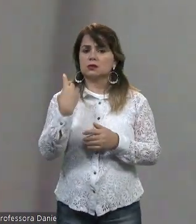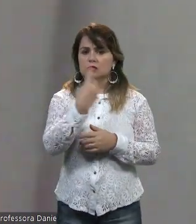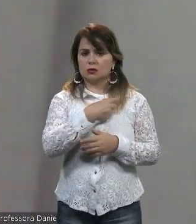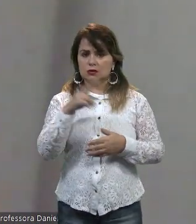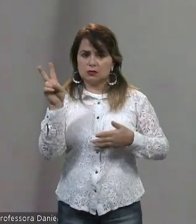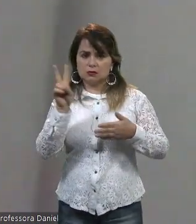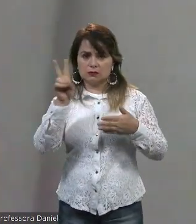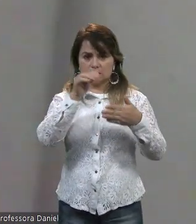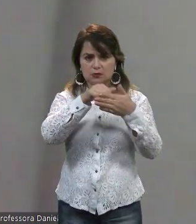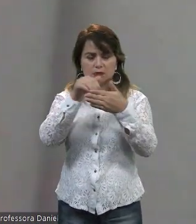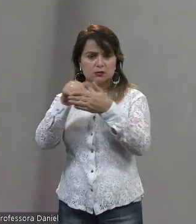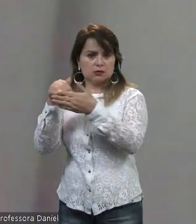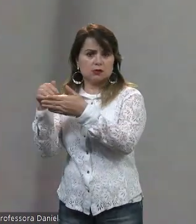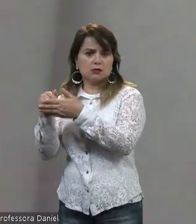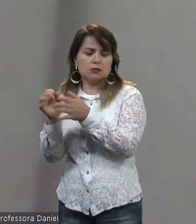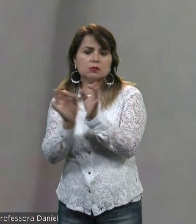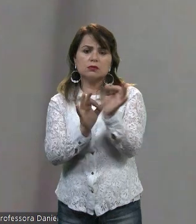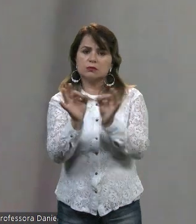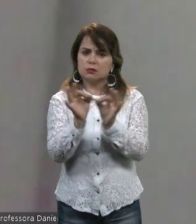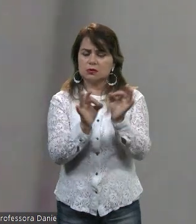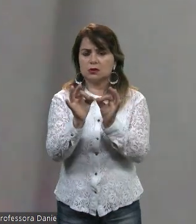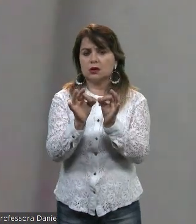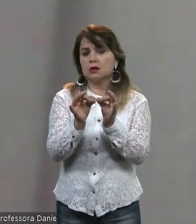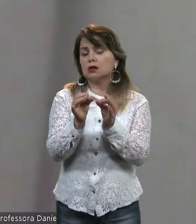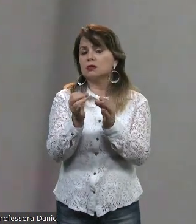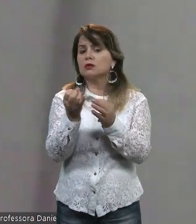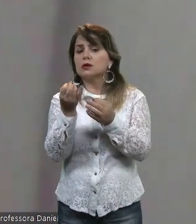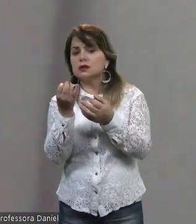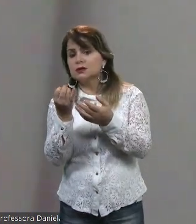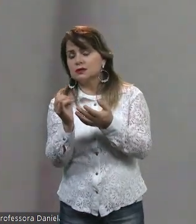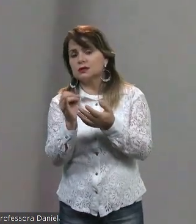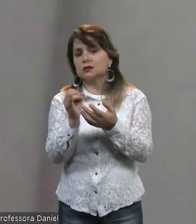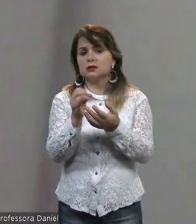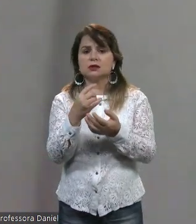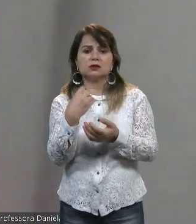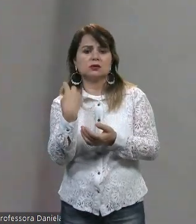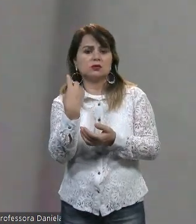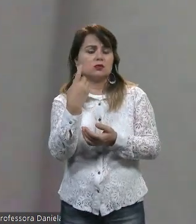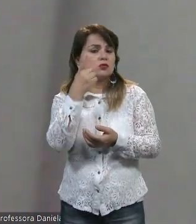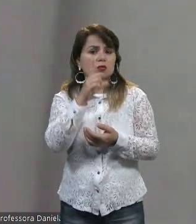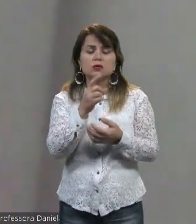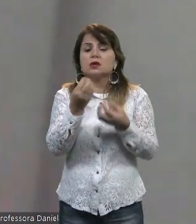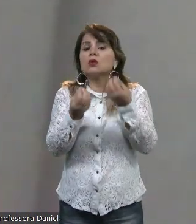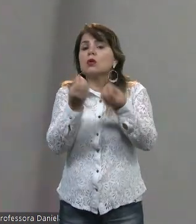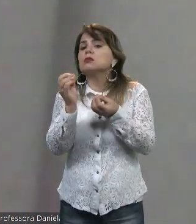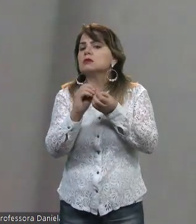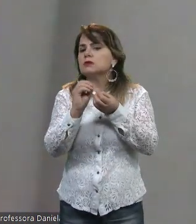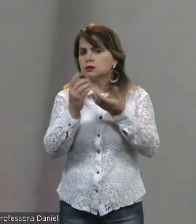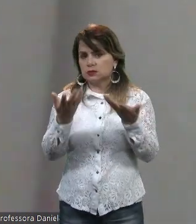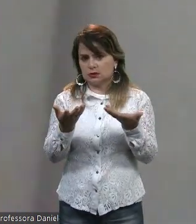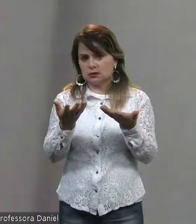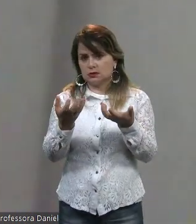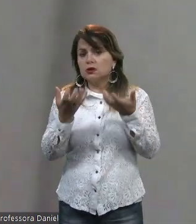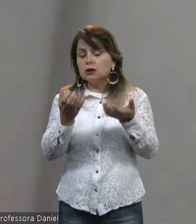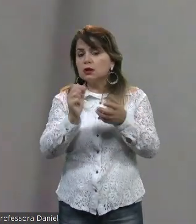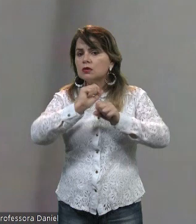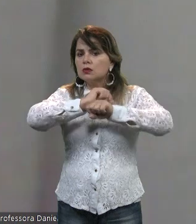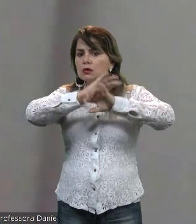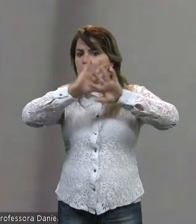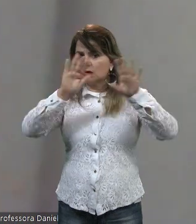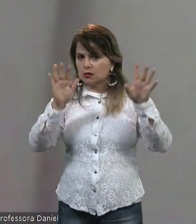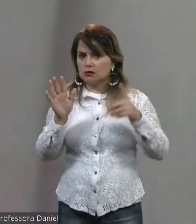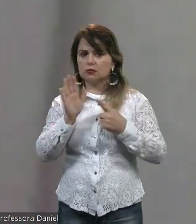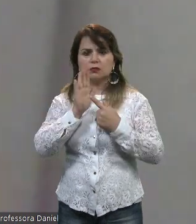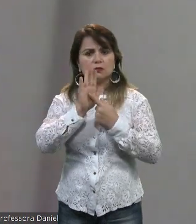se não for desta forma, como é que ficará? As minhas colocações é mais no sentido de nós esclarecermos a quem está